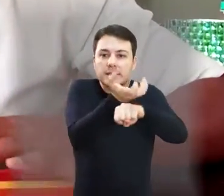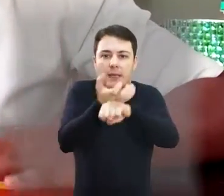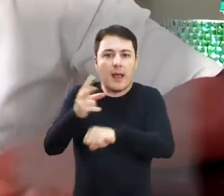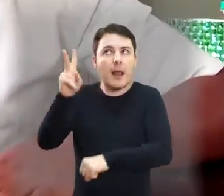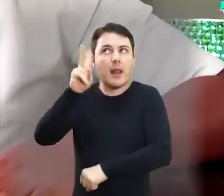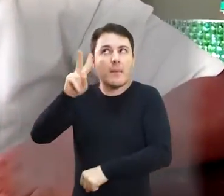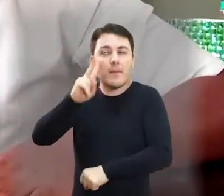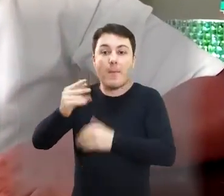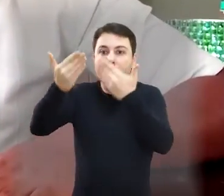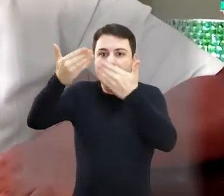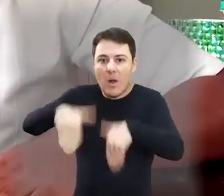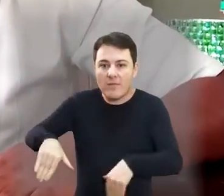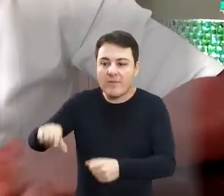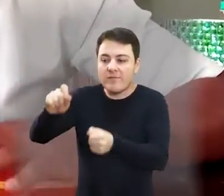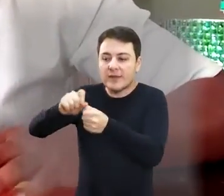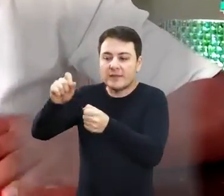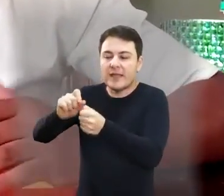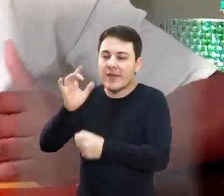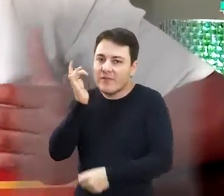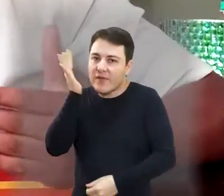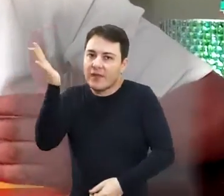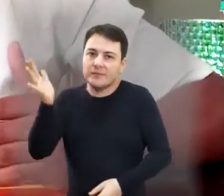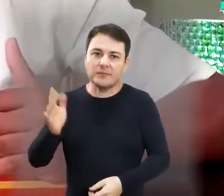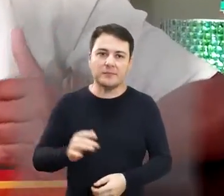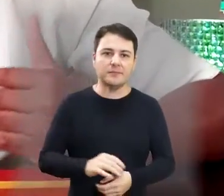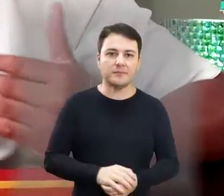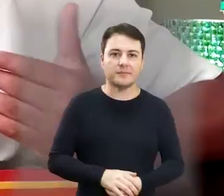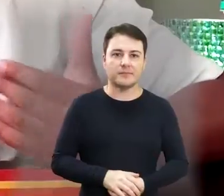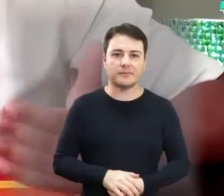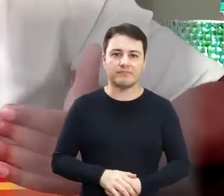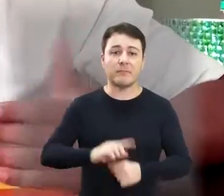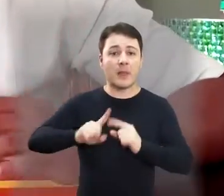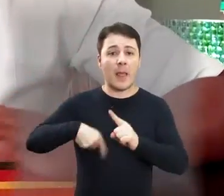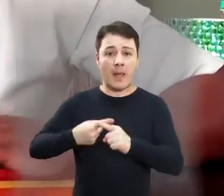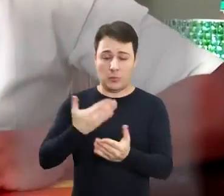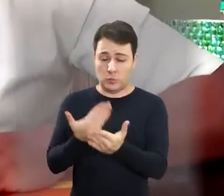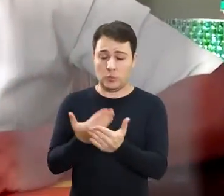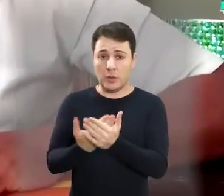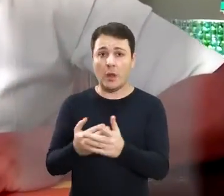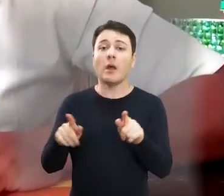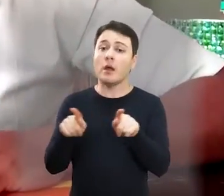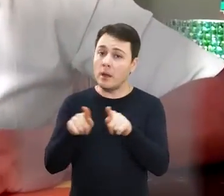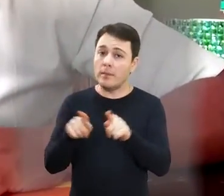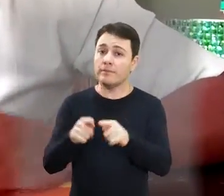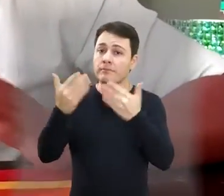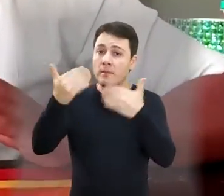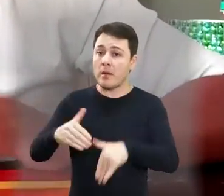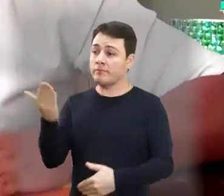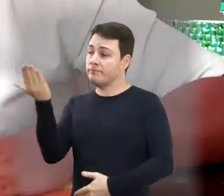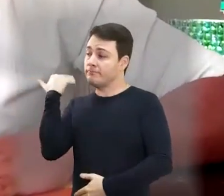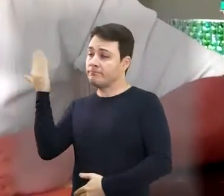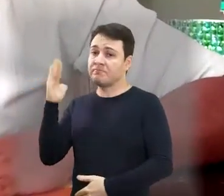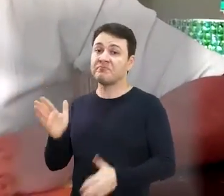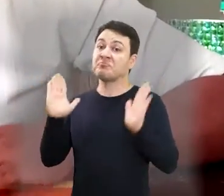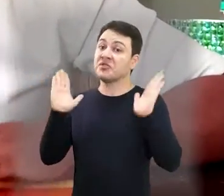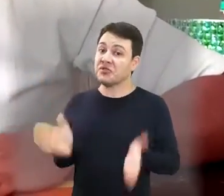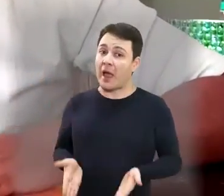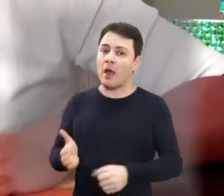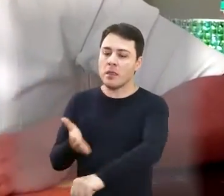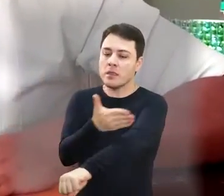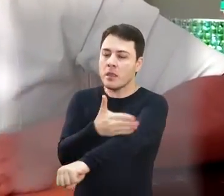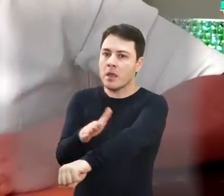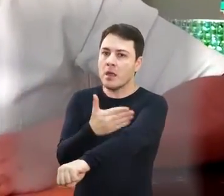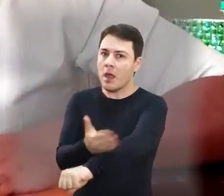também. Isso vai ajudar o seu cérebro a acessar essa informação com mais facilidade no dia da prova. É importante, durante